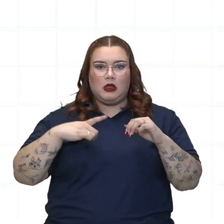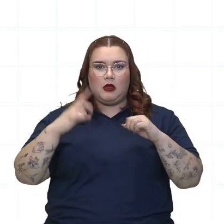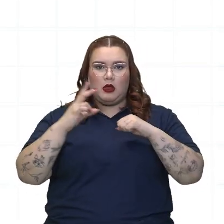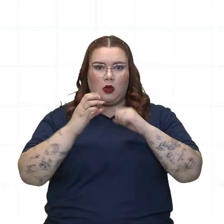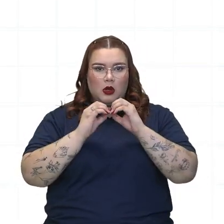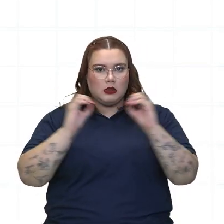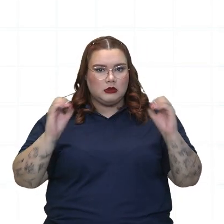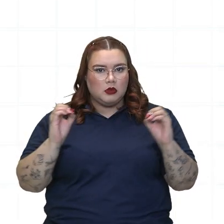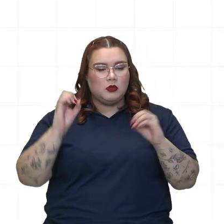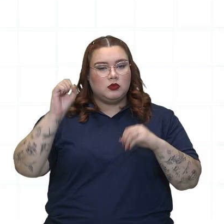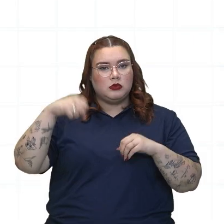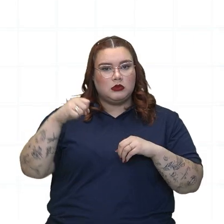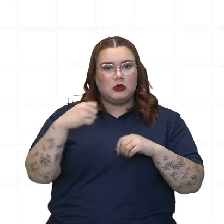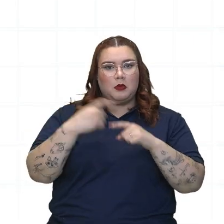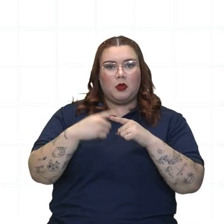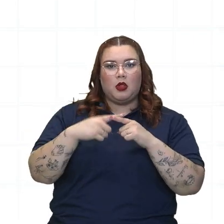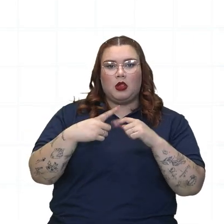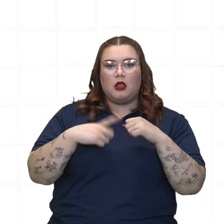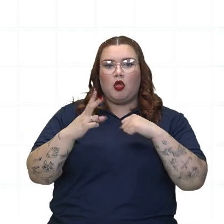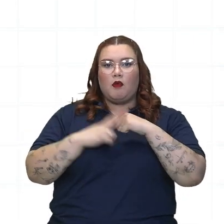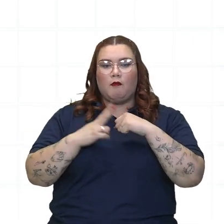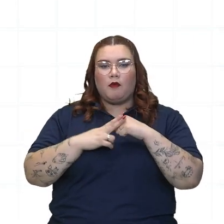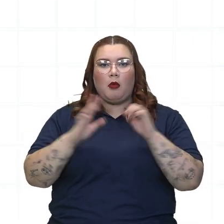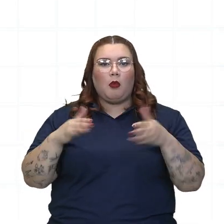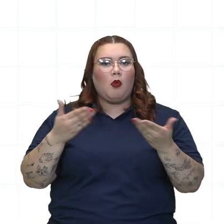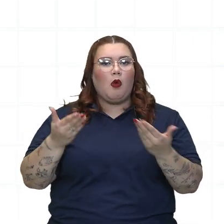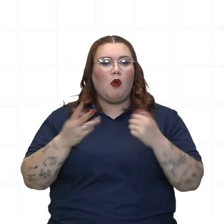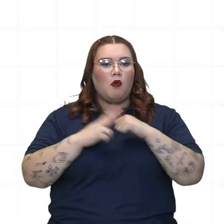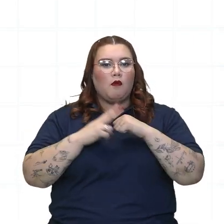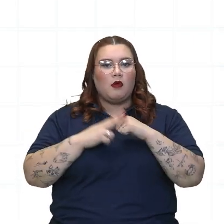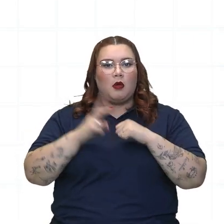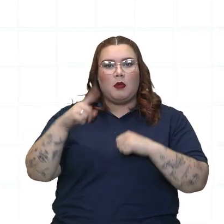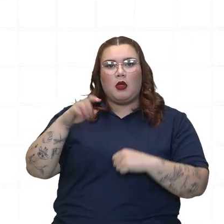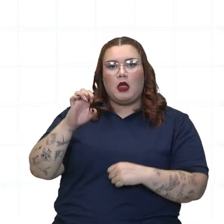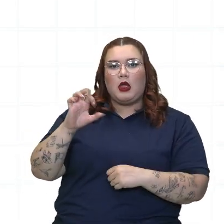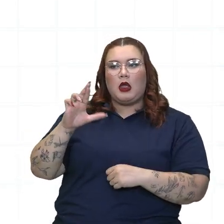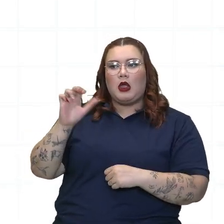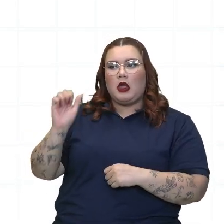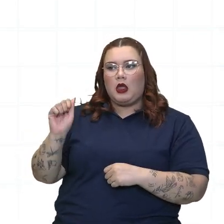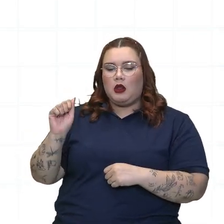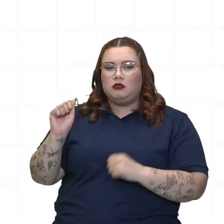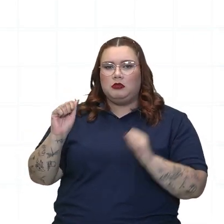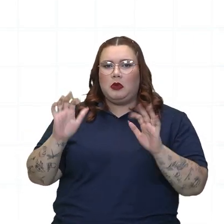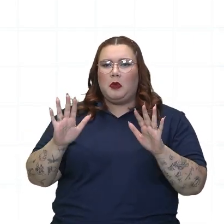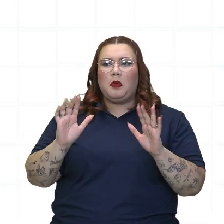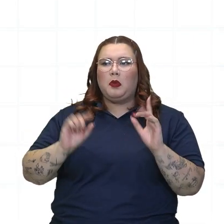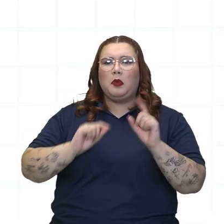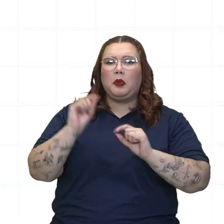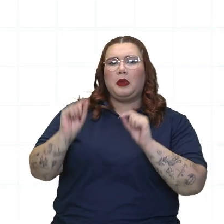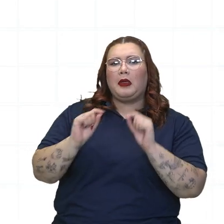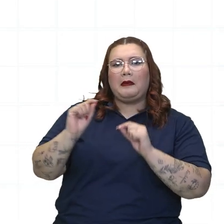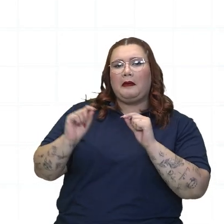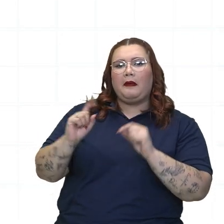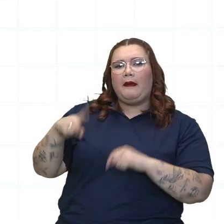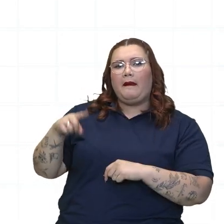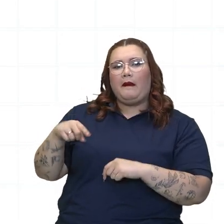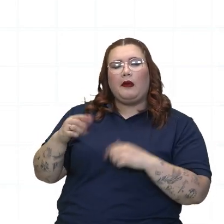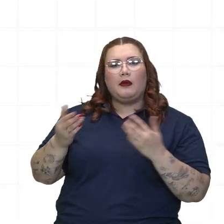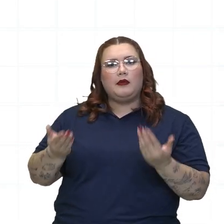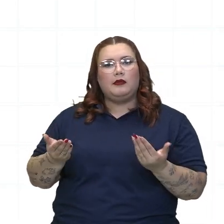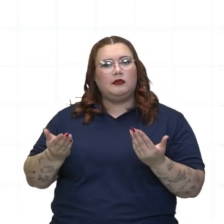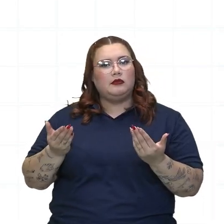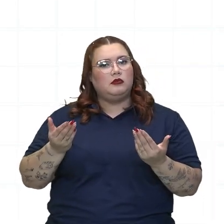vou tentar encontrar o sujeito aqui. Pergunto, o que era? Bom, consigo responder com as informações dessa oração?